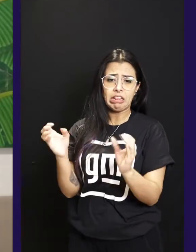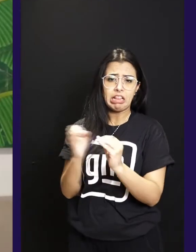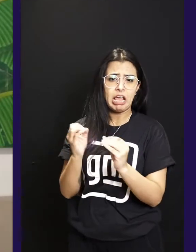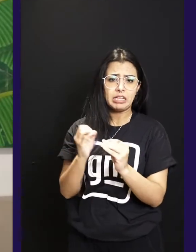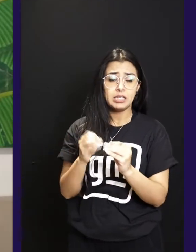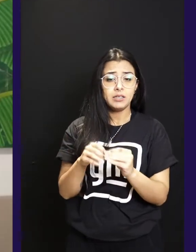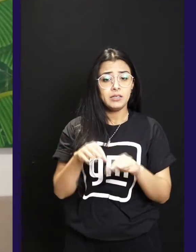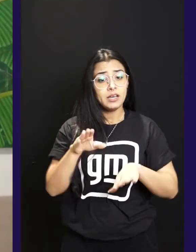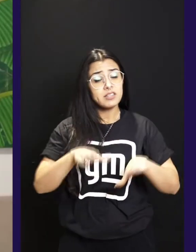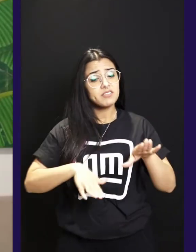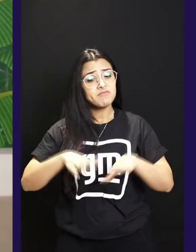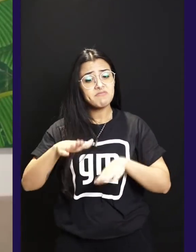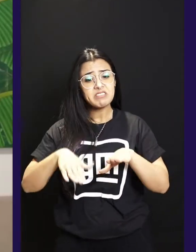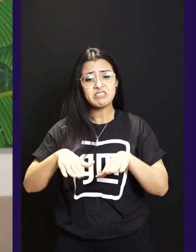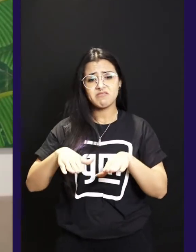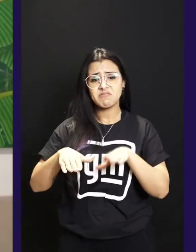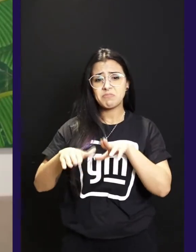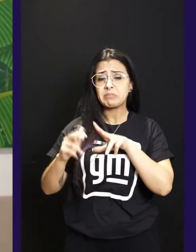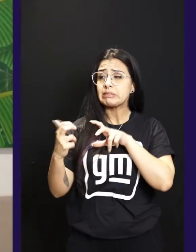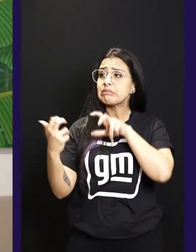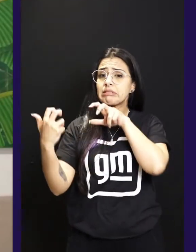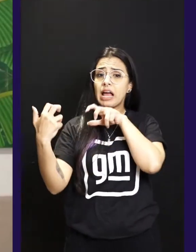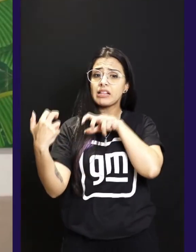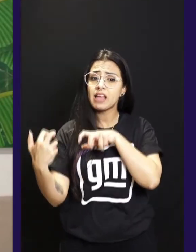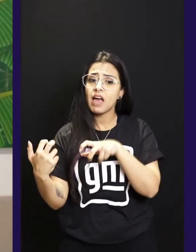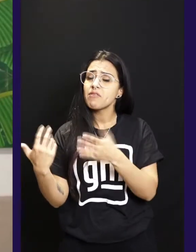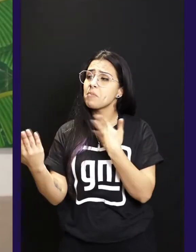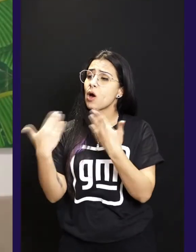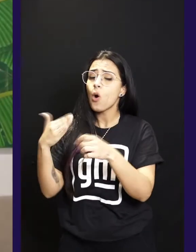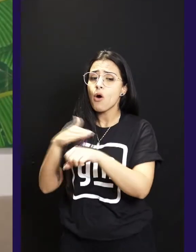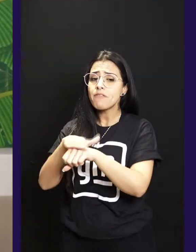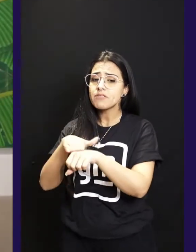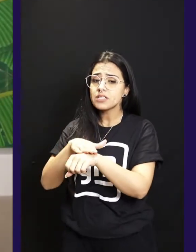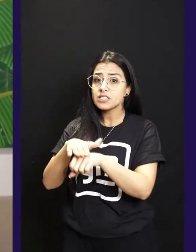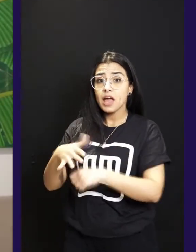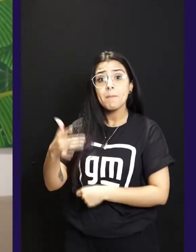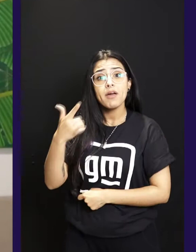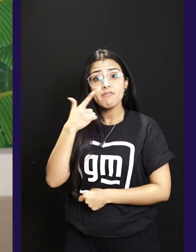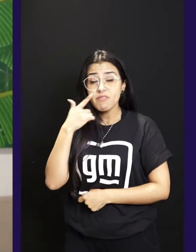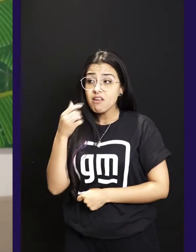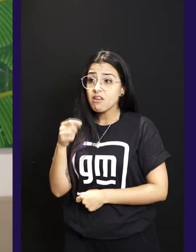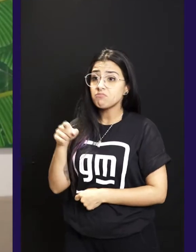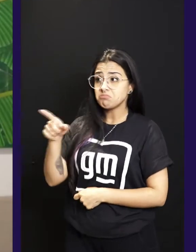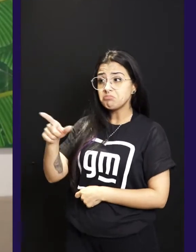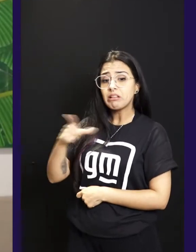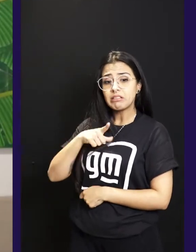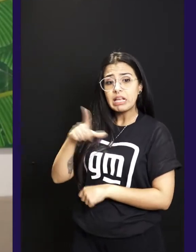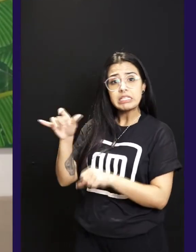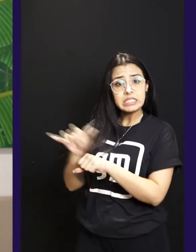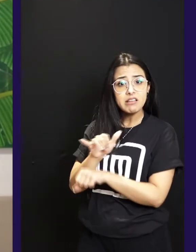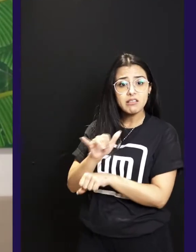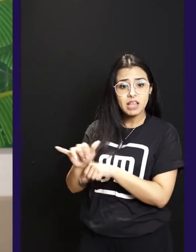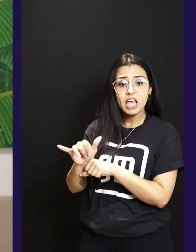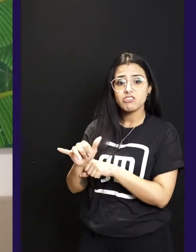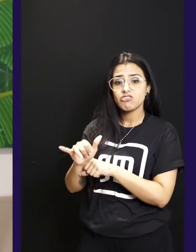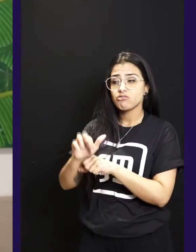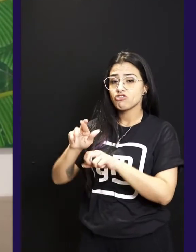empresas, lideranças, donos, donas, para ver se eles tinham uma estratégia para diversidade e inclusão.